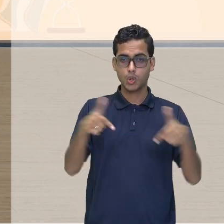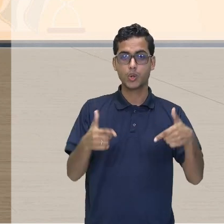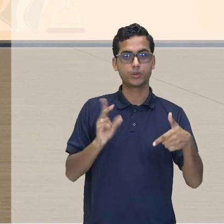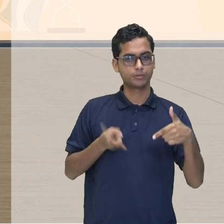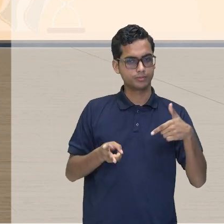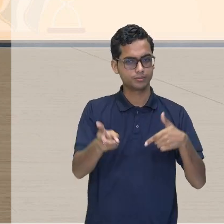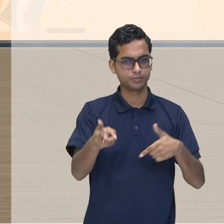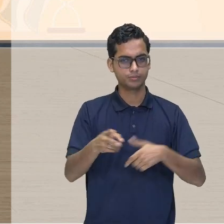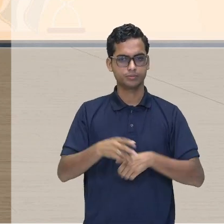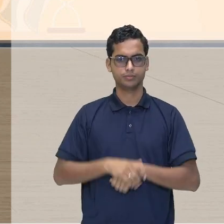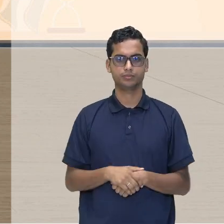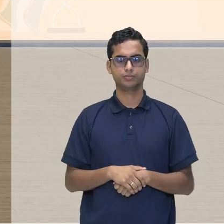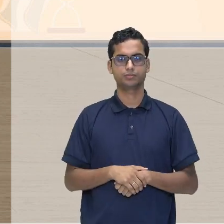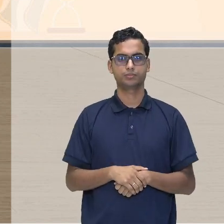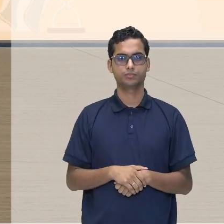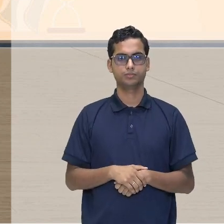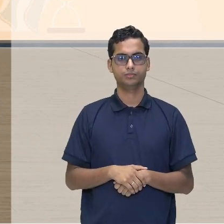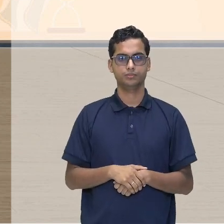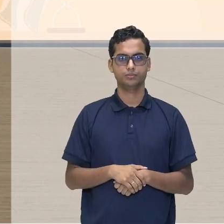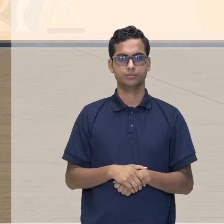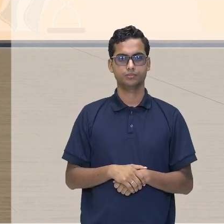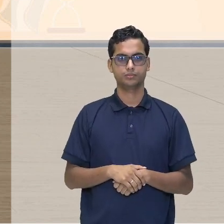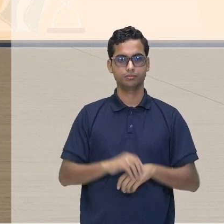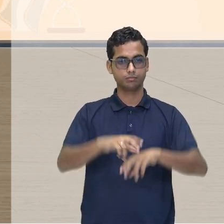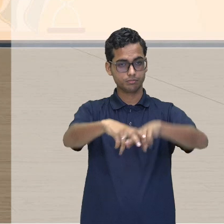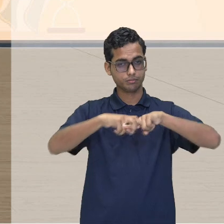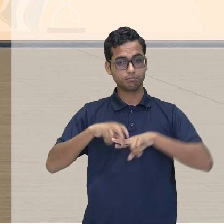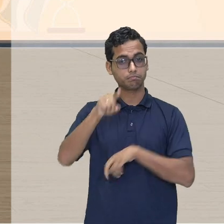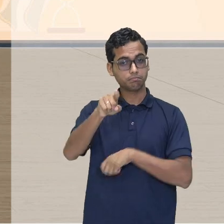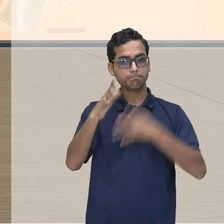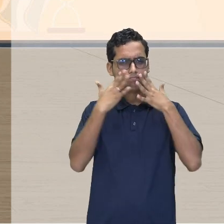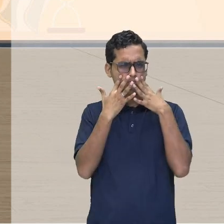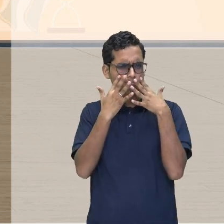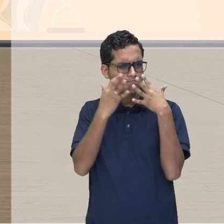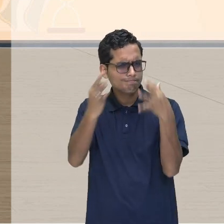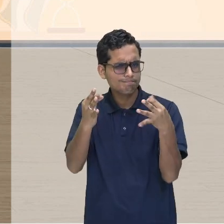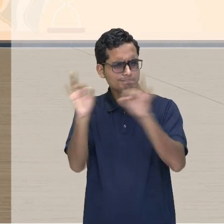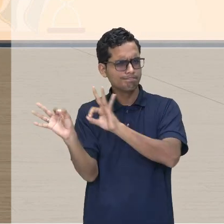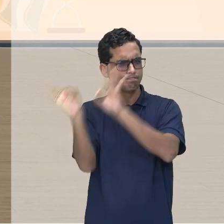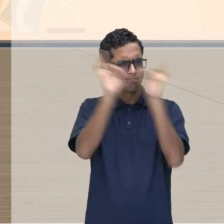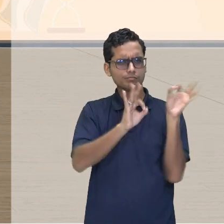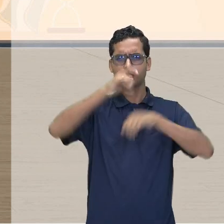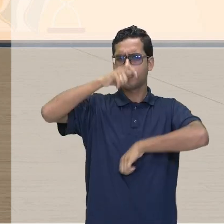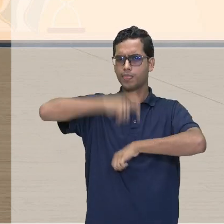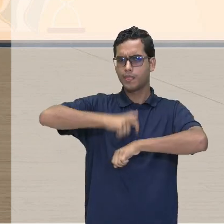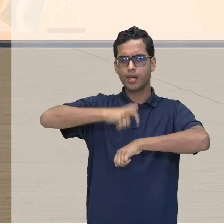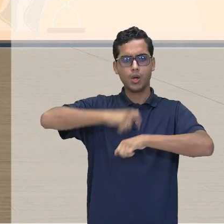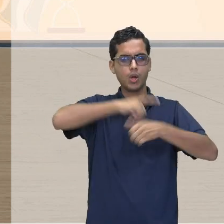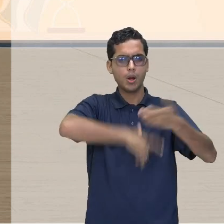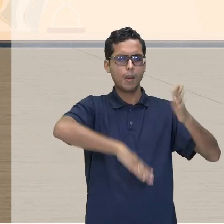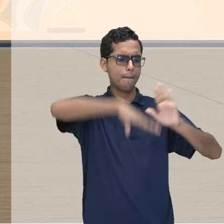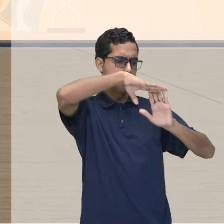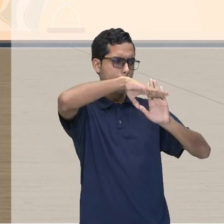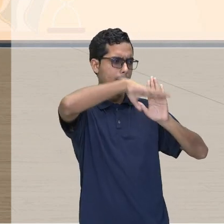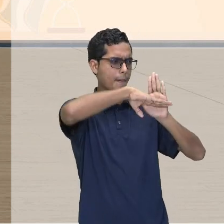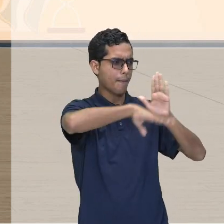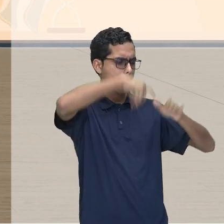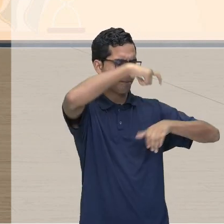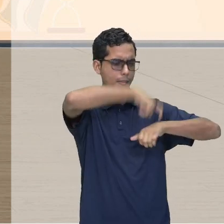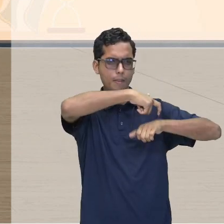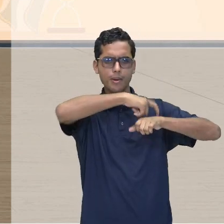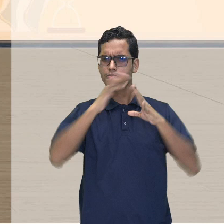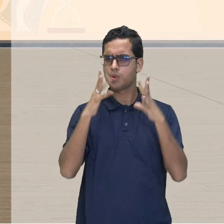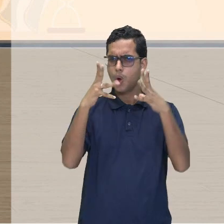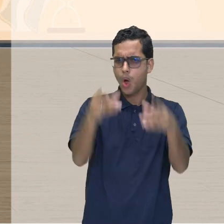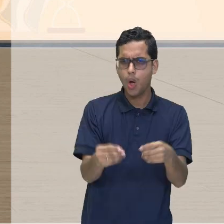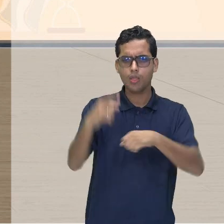dia, não é? Porque se você prestar atenção, você tem hora para fazer tudo. No mínimo, você tem um horário